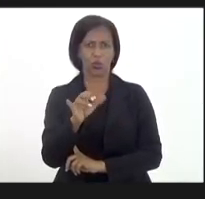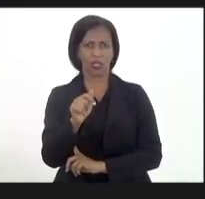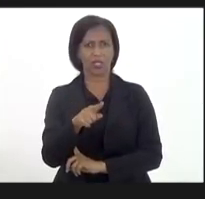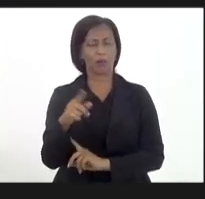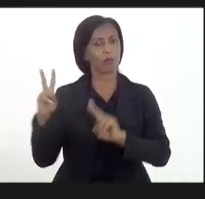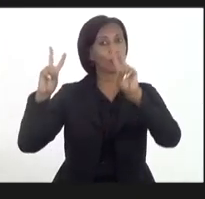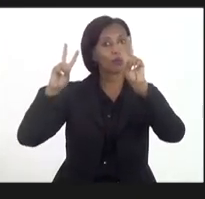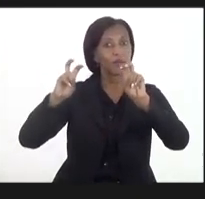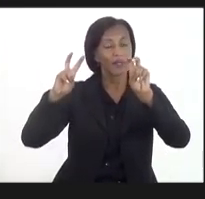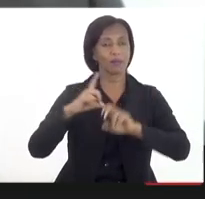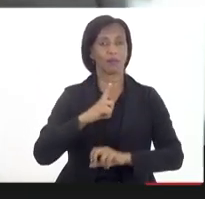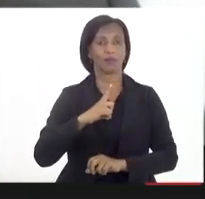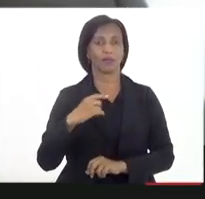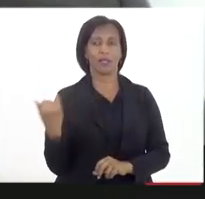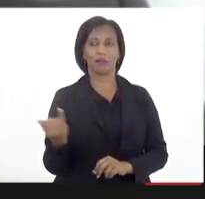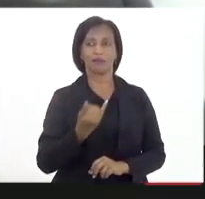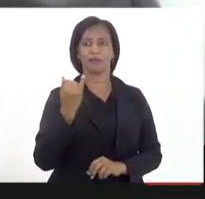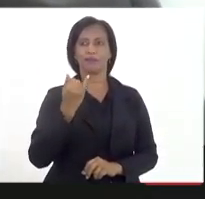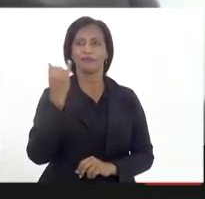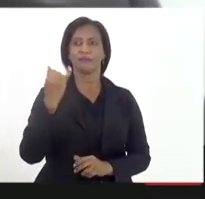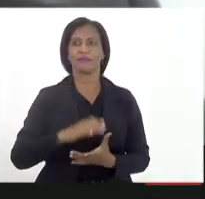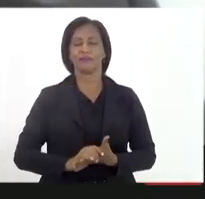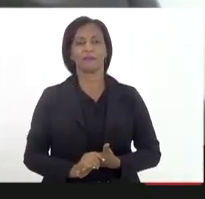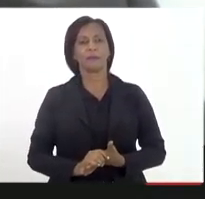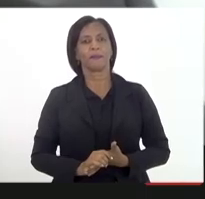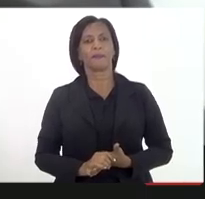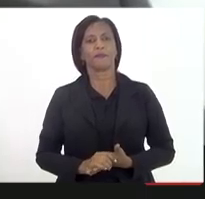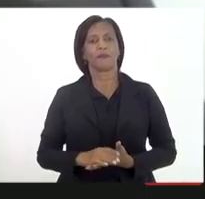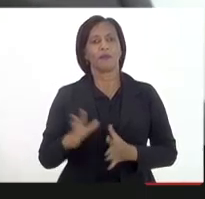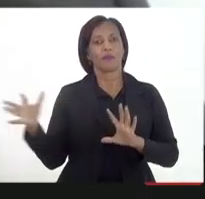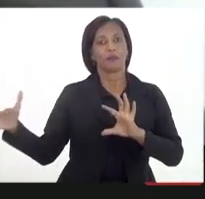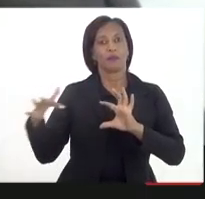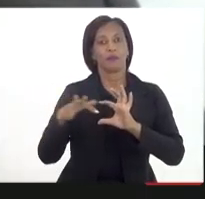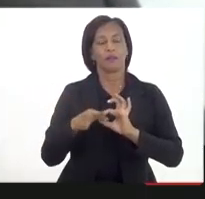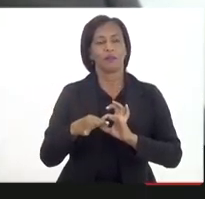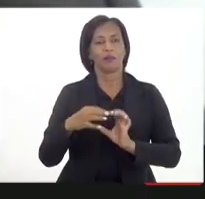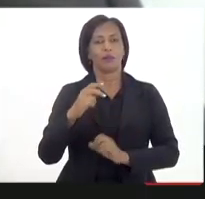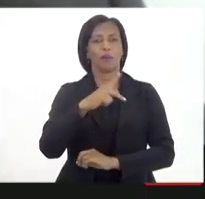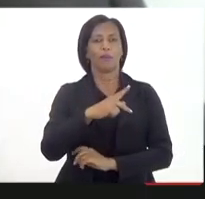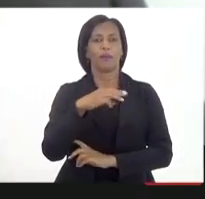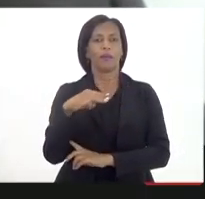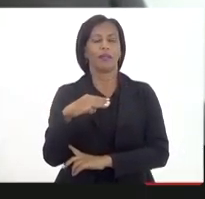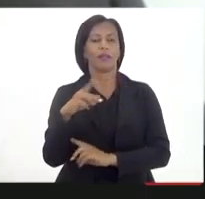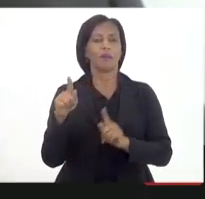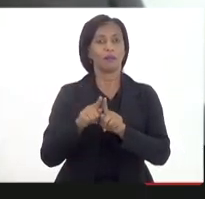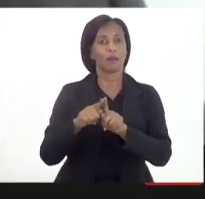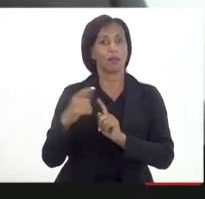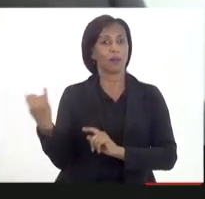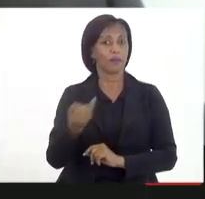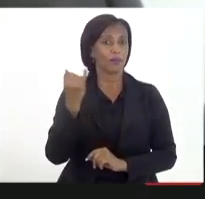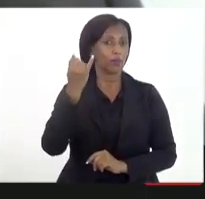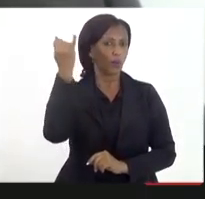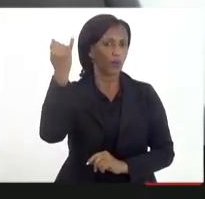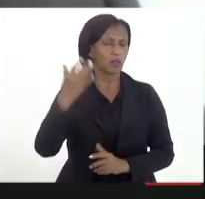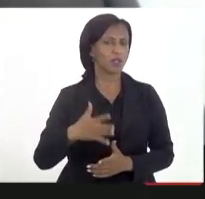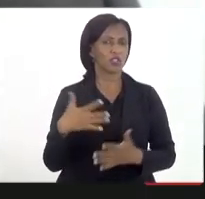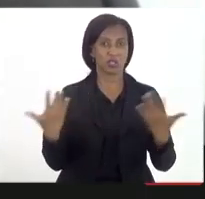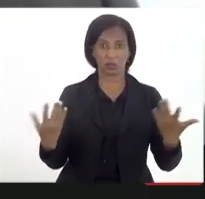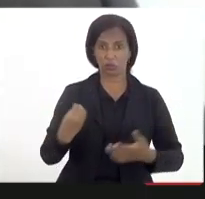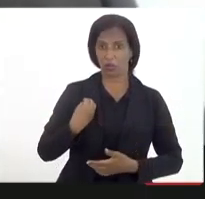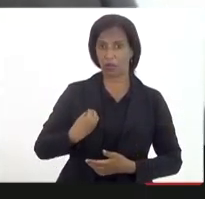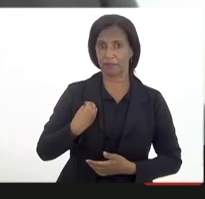tem absoluto é sinergia com a Corregedoria da Polícia Militar então importante não só a